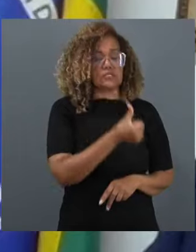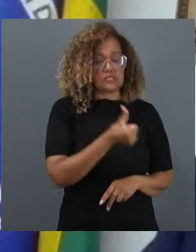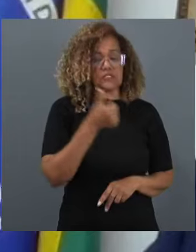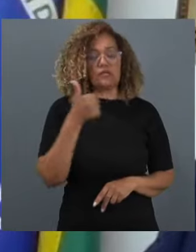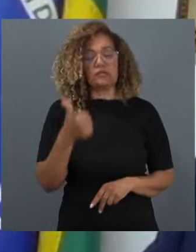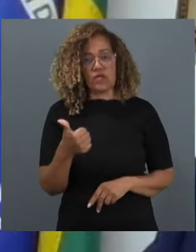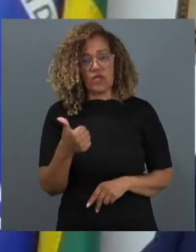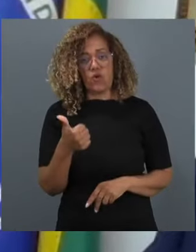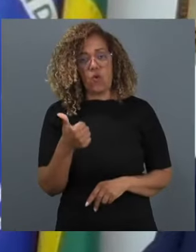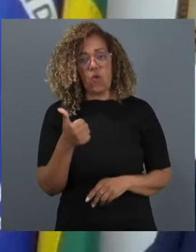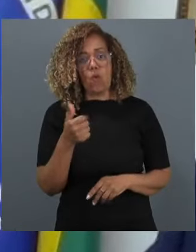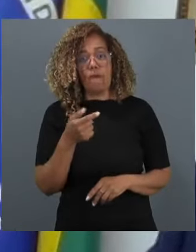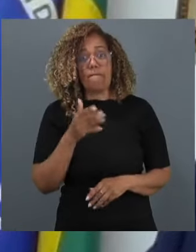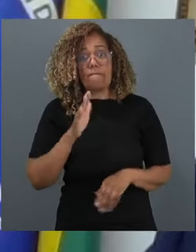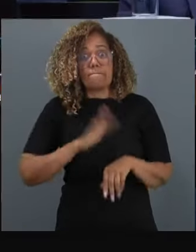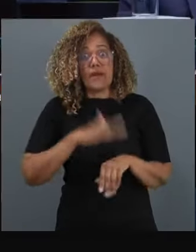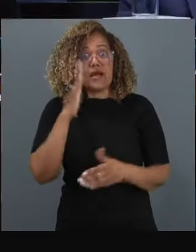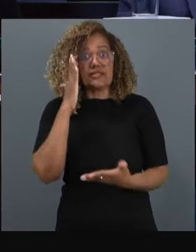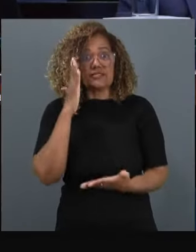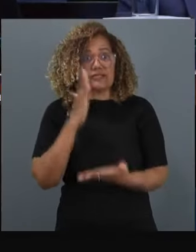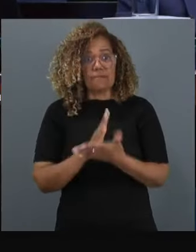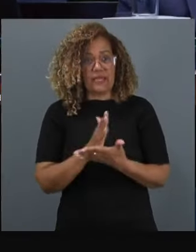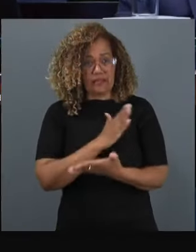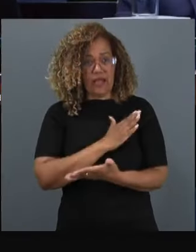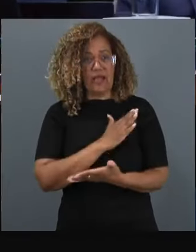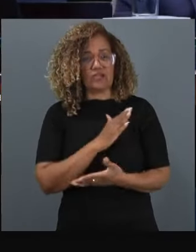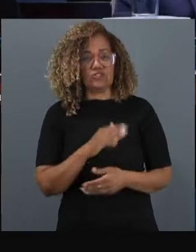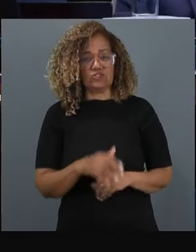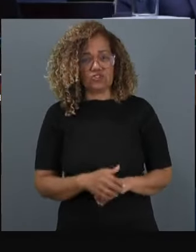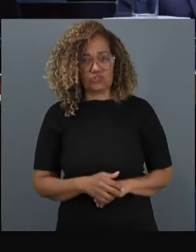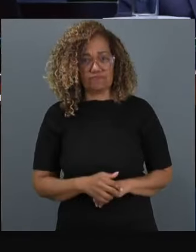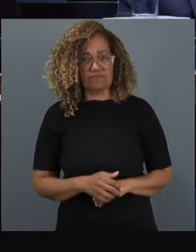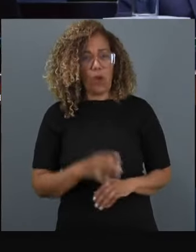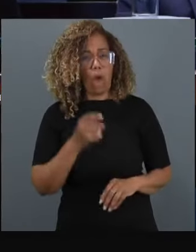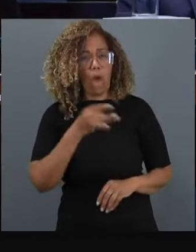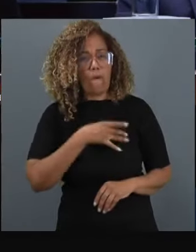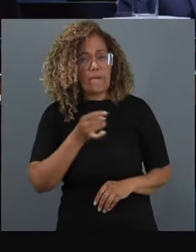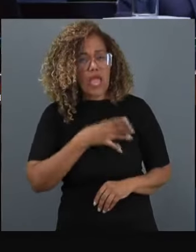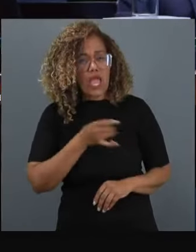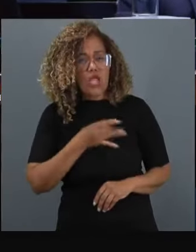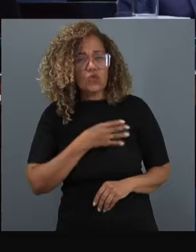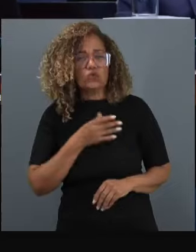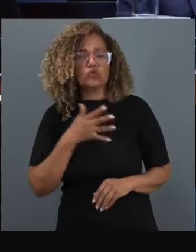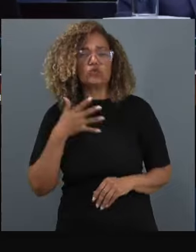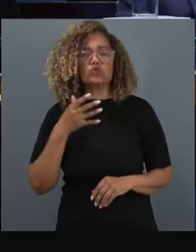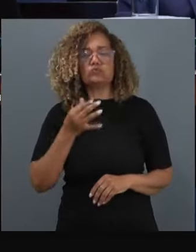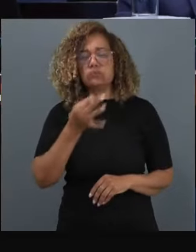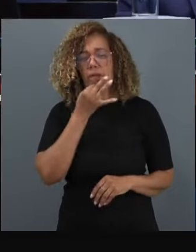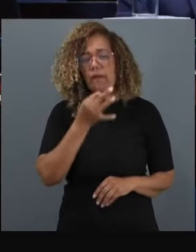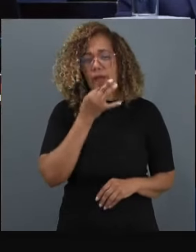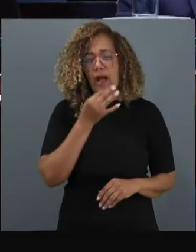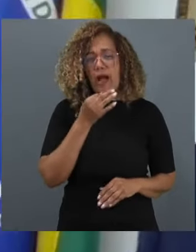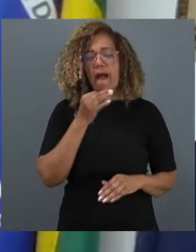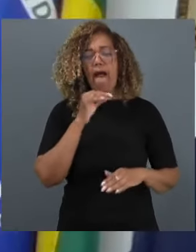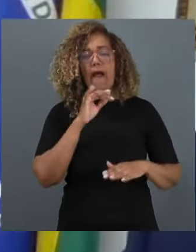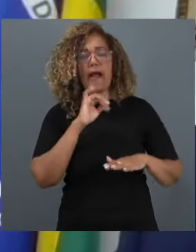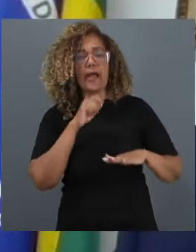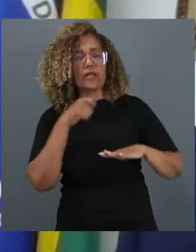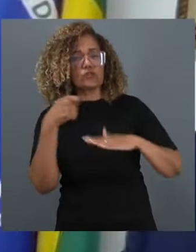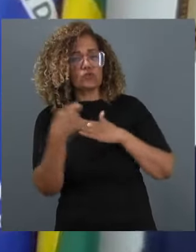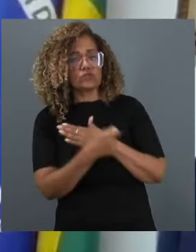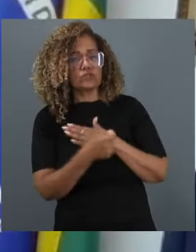61%, mais da metade, eu repito, bem mais, com medo de se manifestar nas redes sociais, com medo